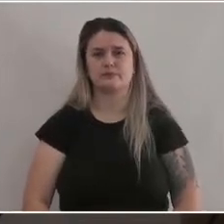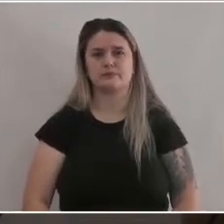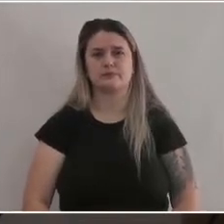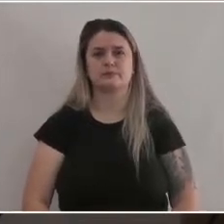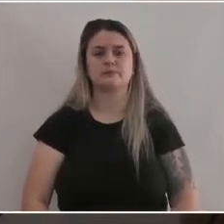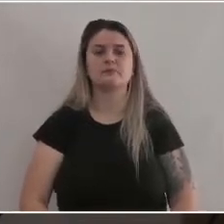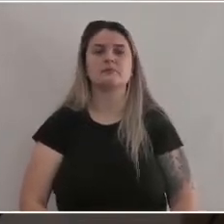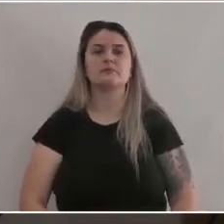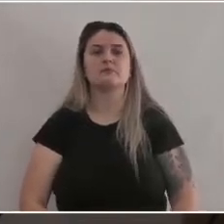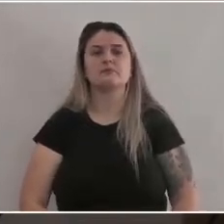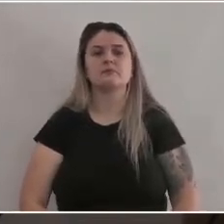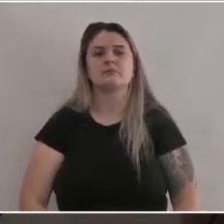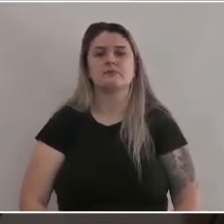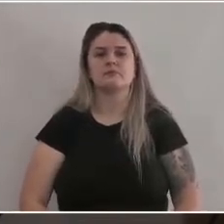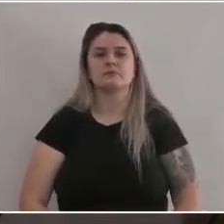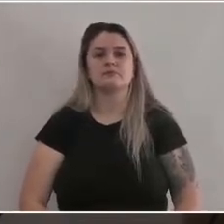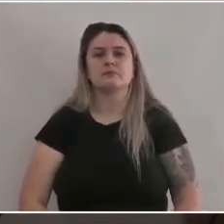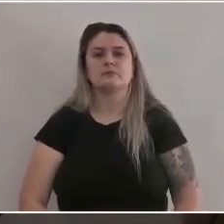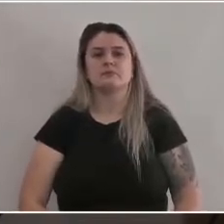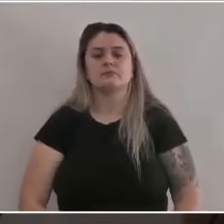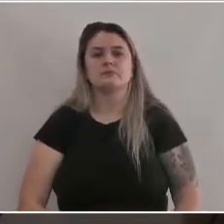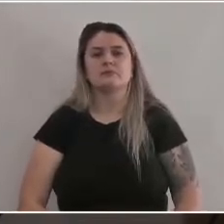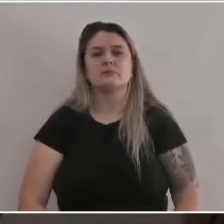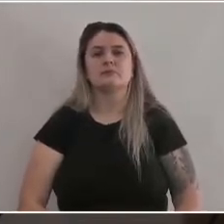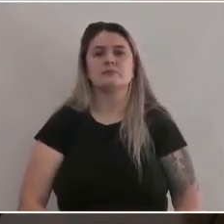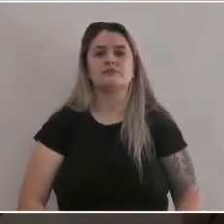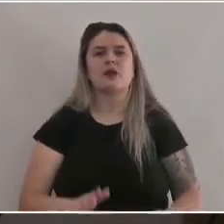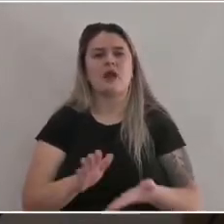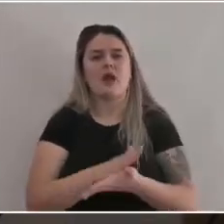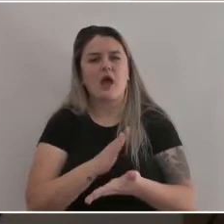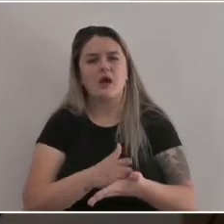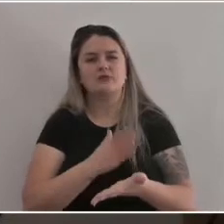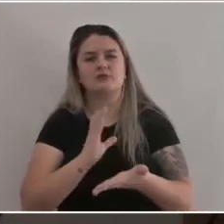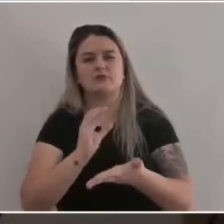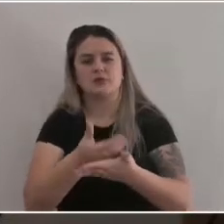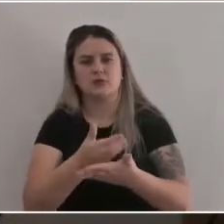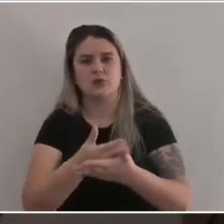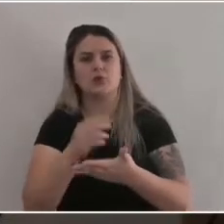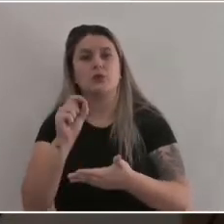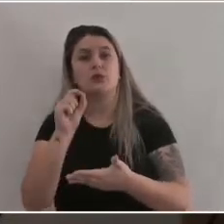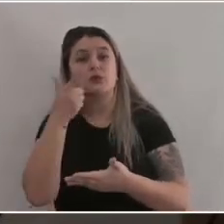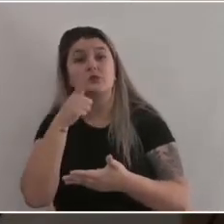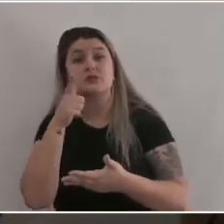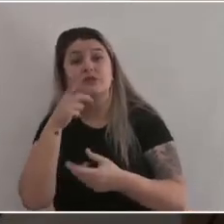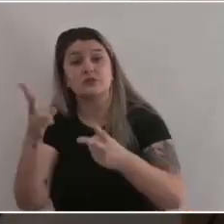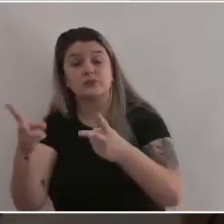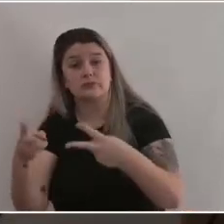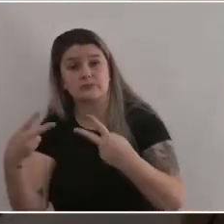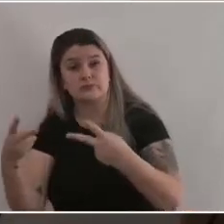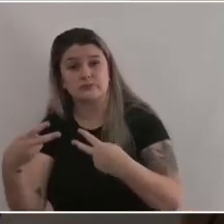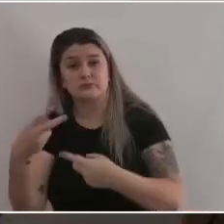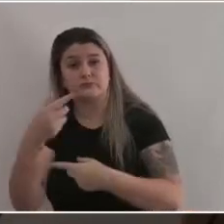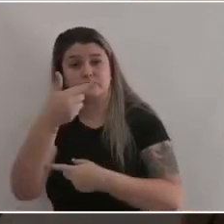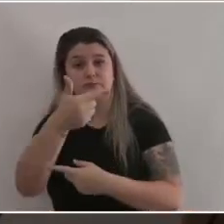Receitas e despesas orçamentárias e interorçamentárias. Receita arrecadada, R$